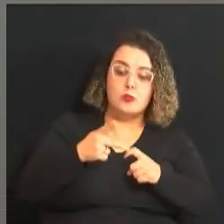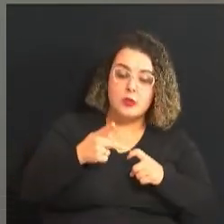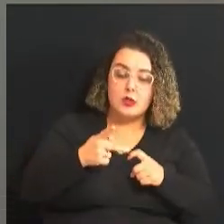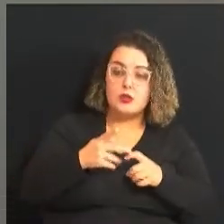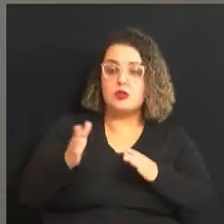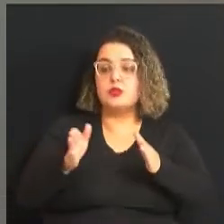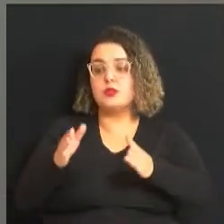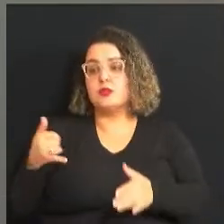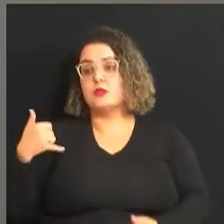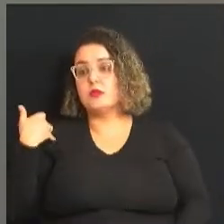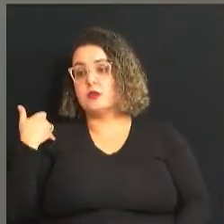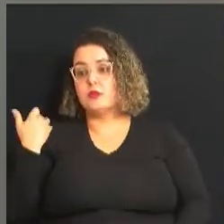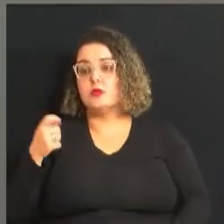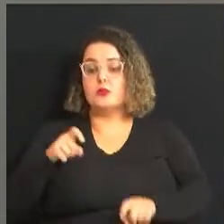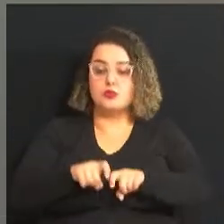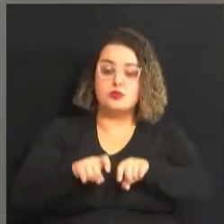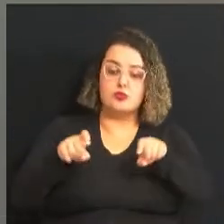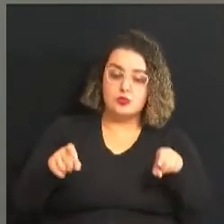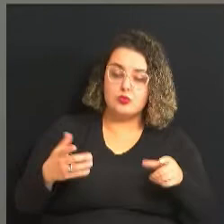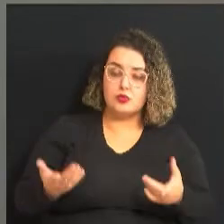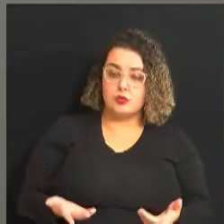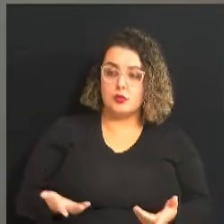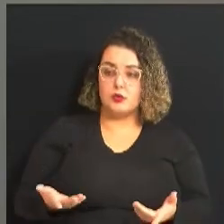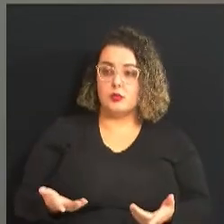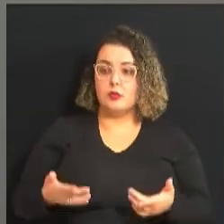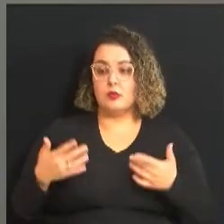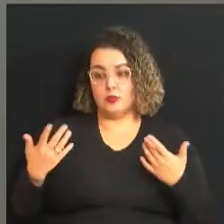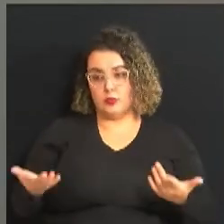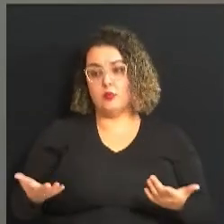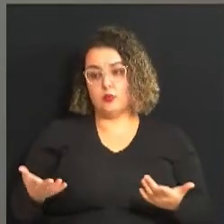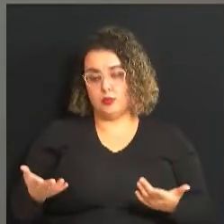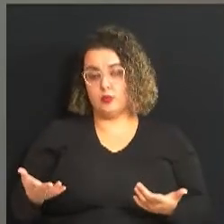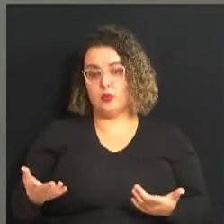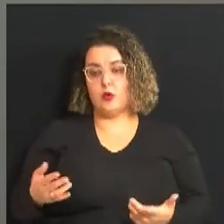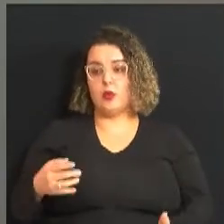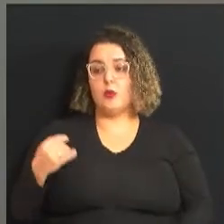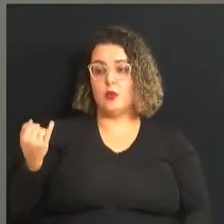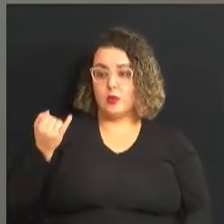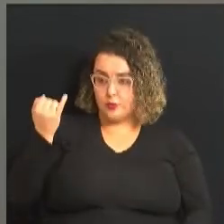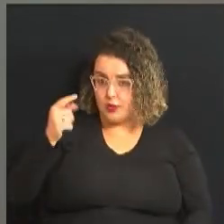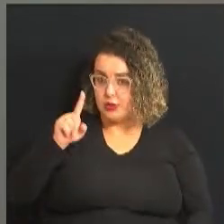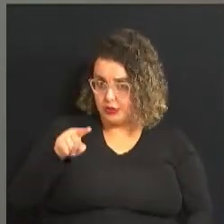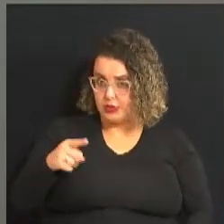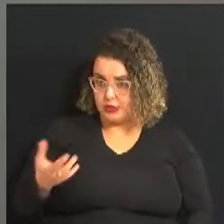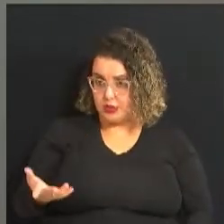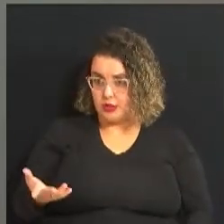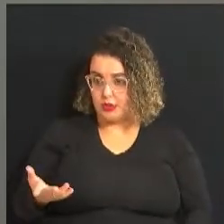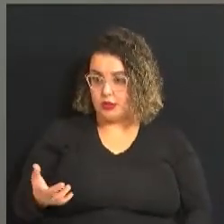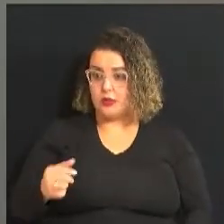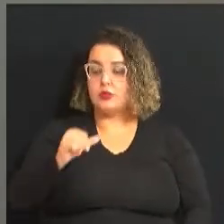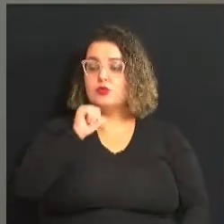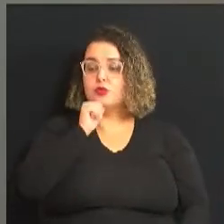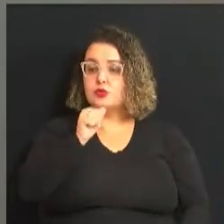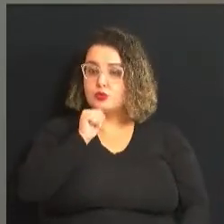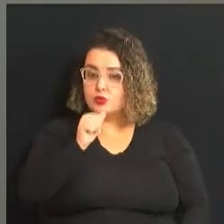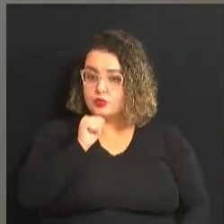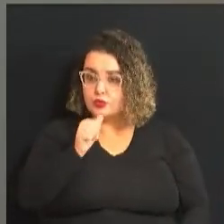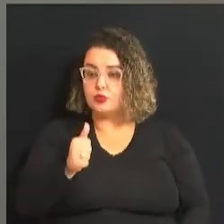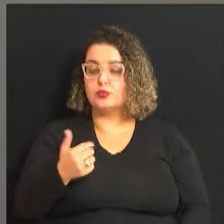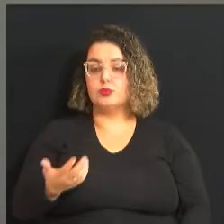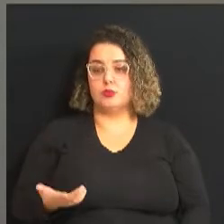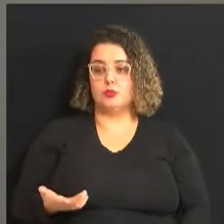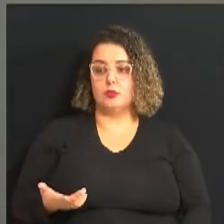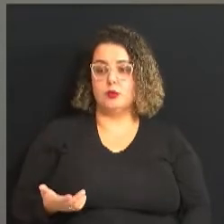idade eu levo no ginecologista. Então, o interessante é exatamente isso, na menstruação, a partir do momento que a